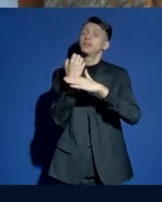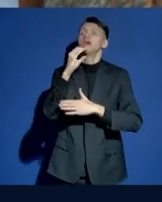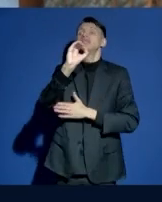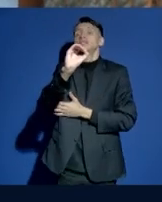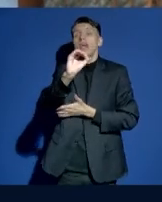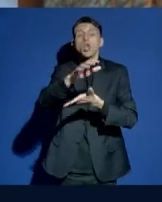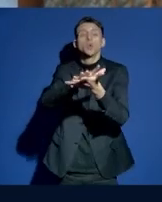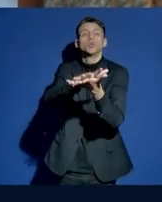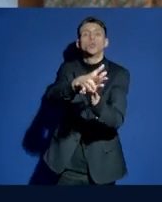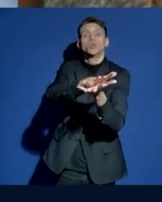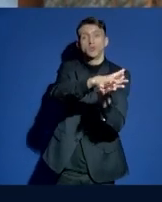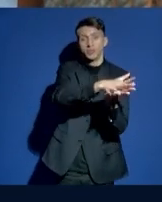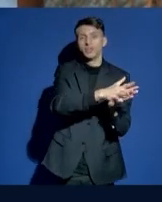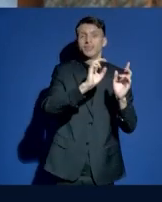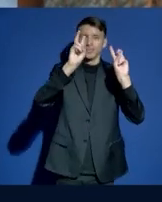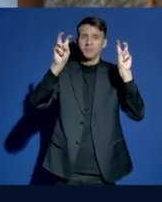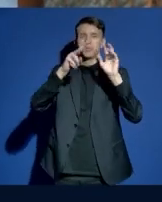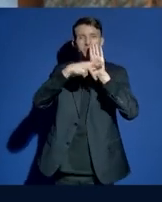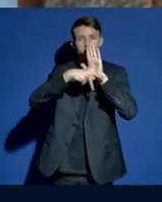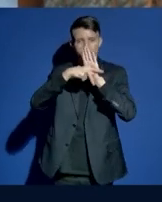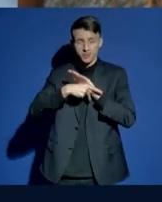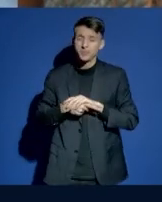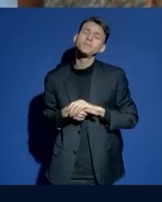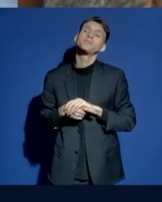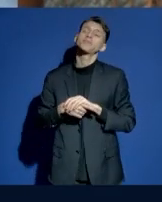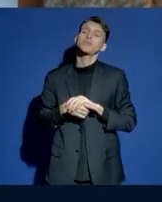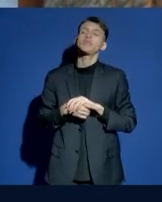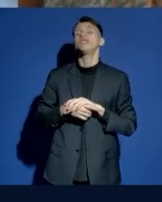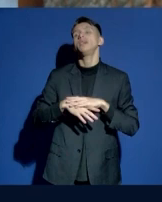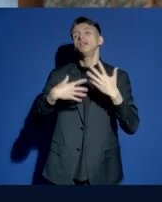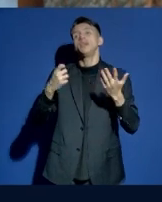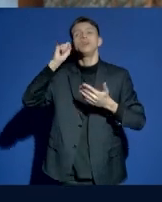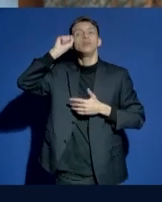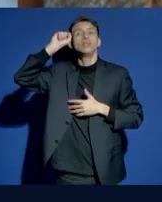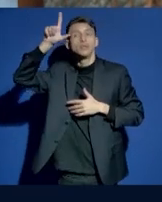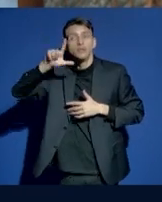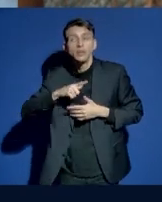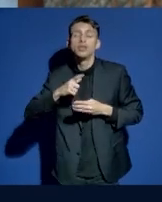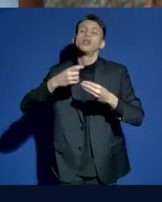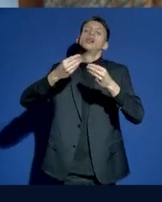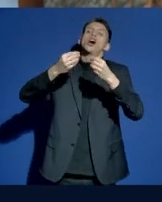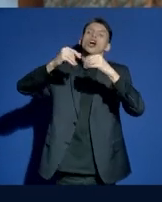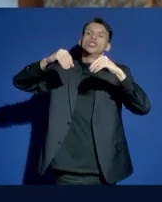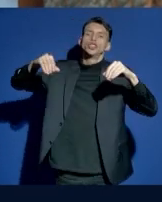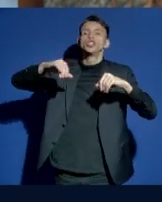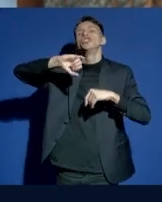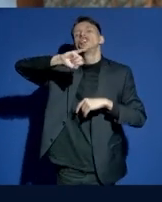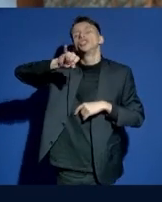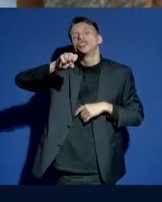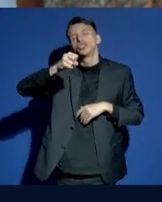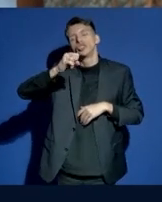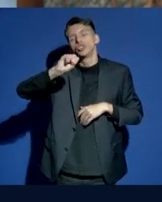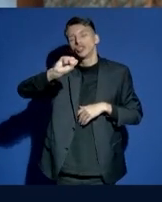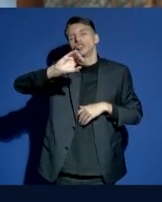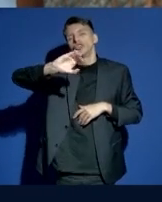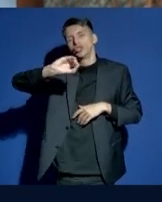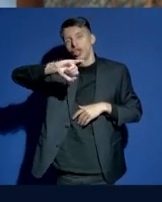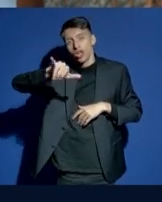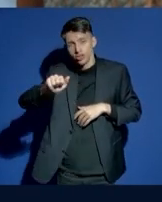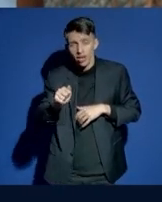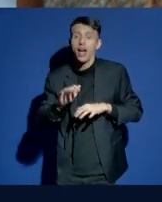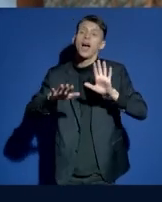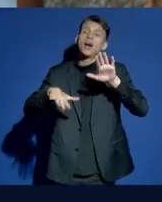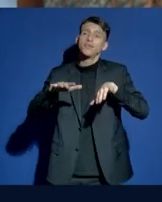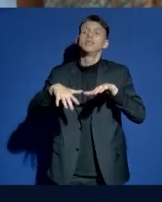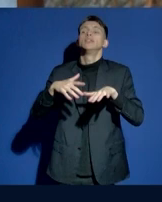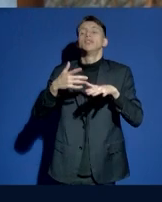zero amassamento né porque assim como nas demais culturas o soja o milho a gente acaba plantando e depois passando